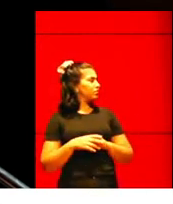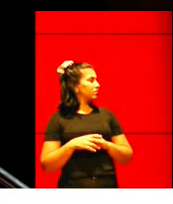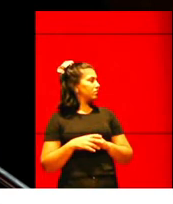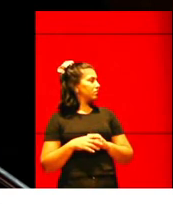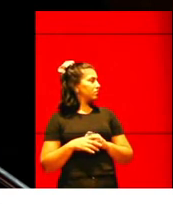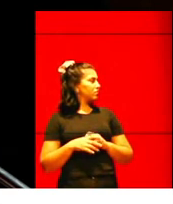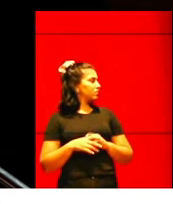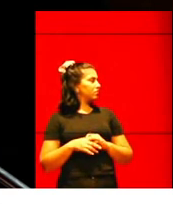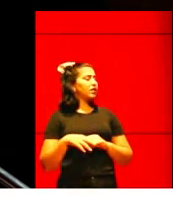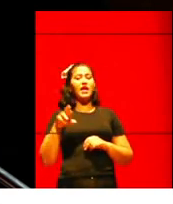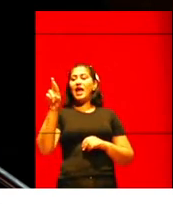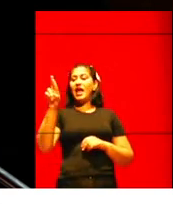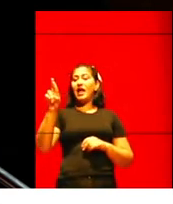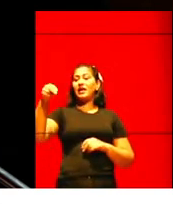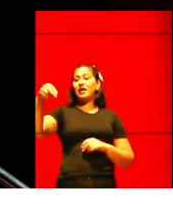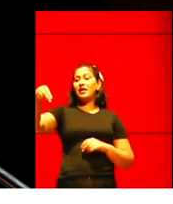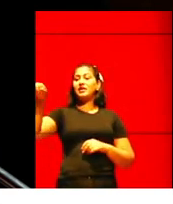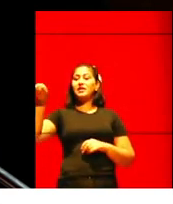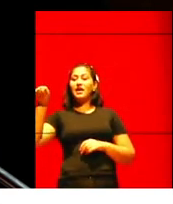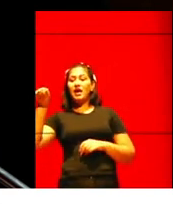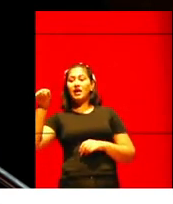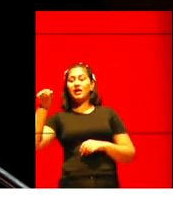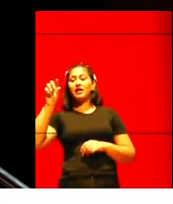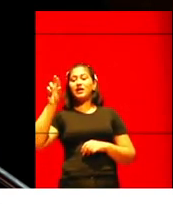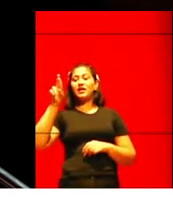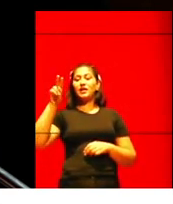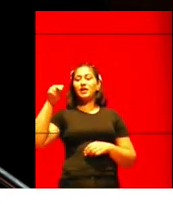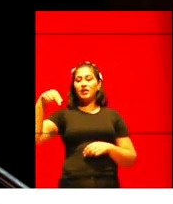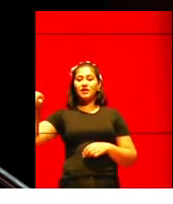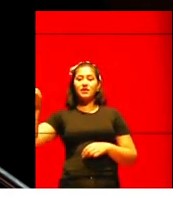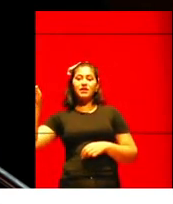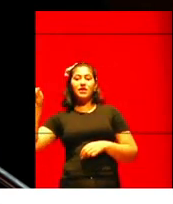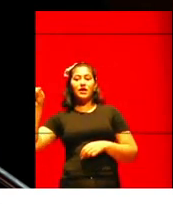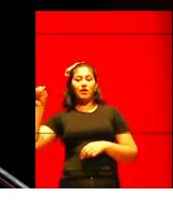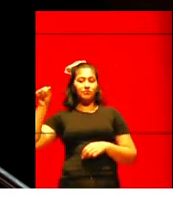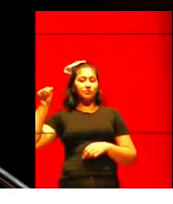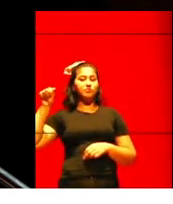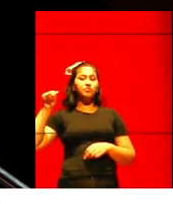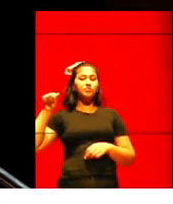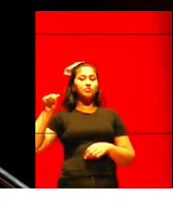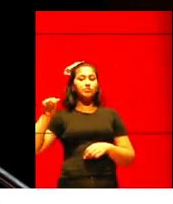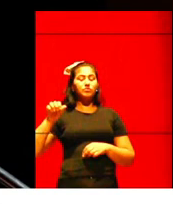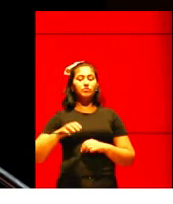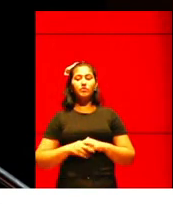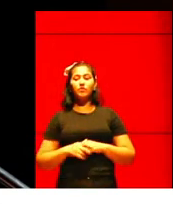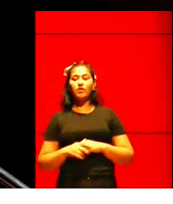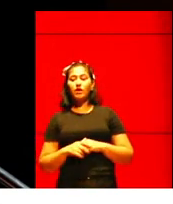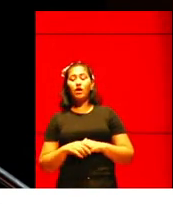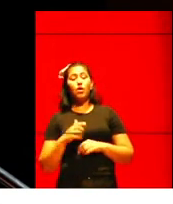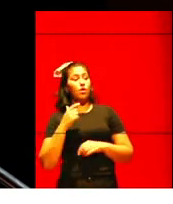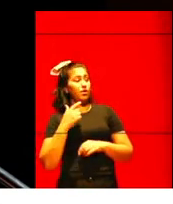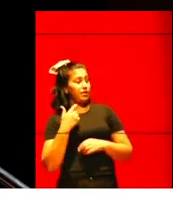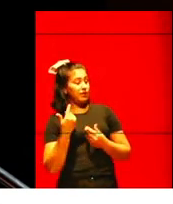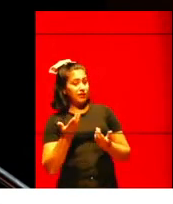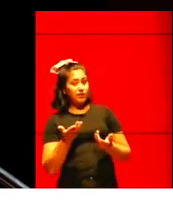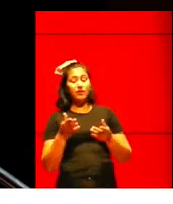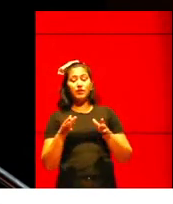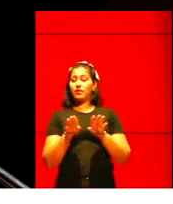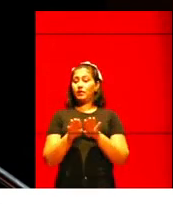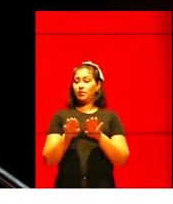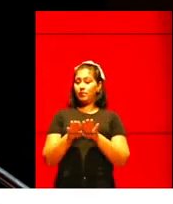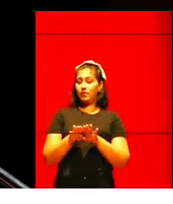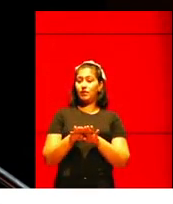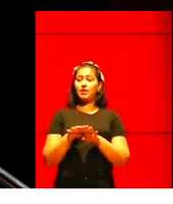ácido ribonucleico, um dos ácidos nucleicos. E a desoxirribose, que é um